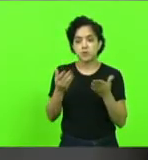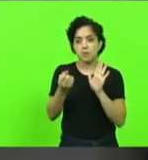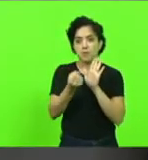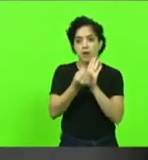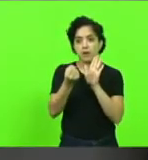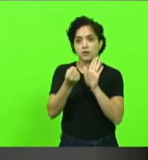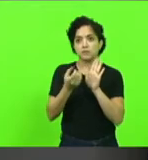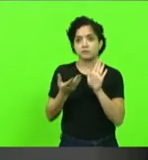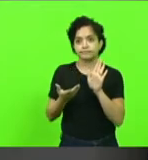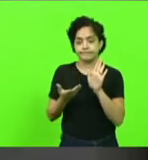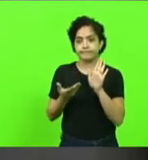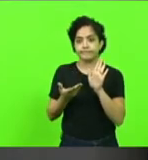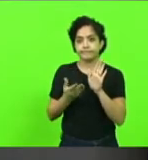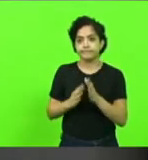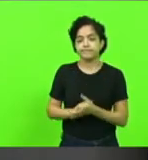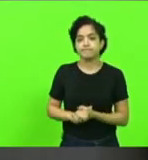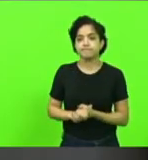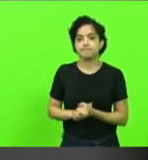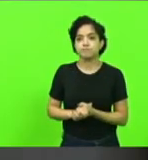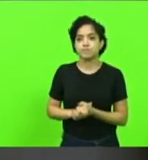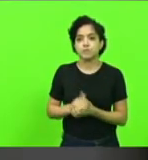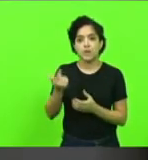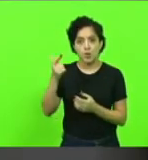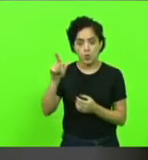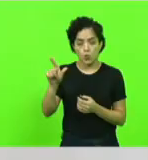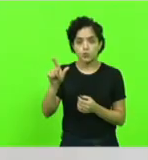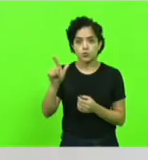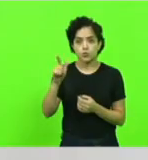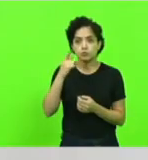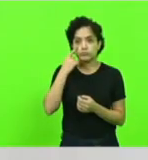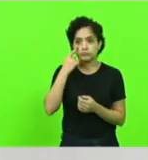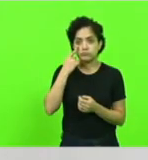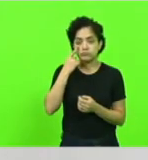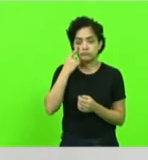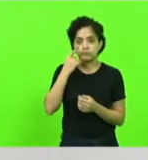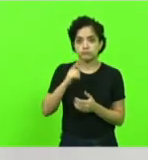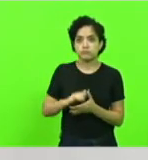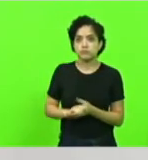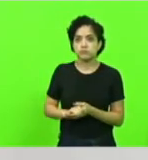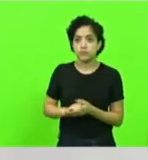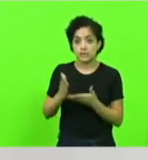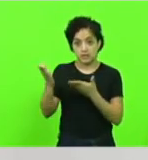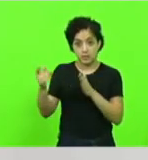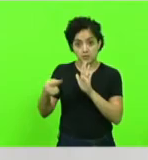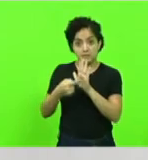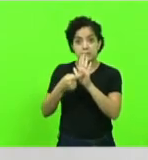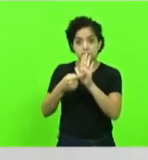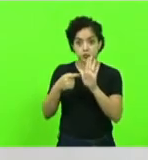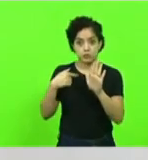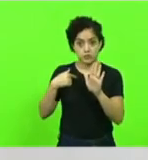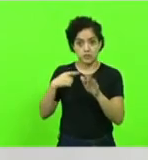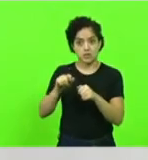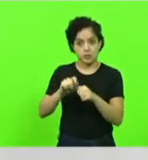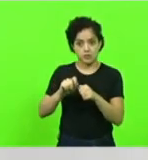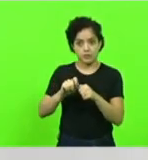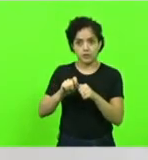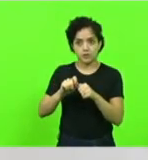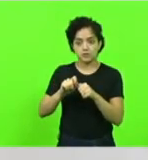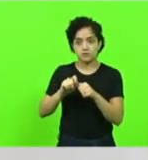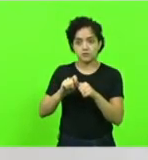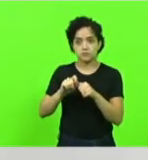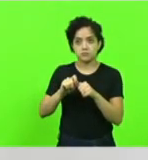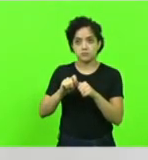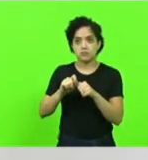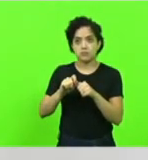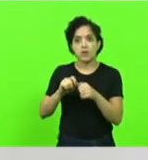insígnia lá da Polícia Militar. Tem mais uma? Era essa, né? Sabe essa denúncia aí? Eu fui ouvido, abriram